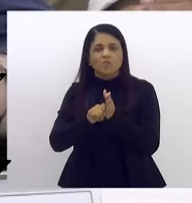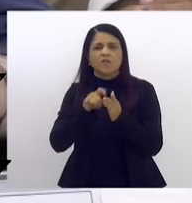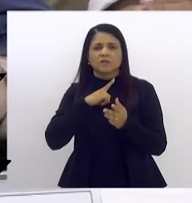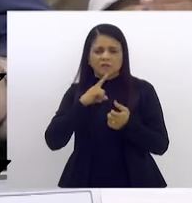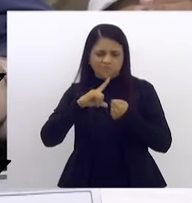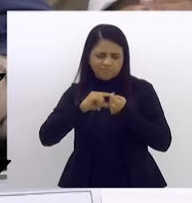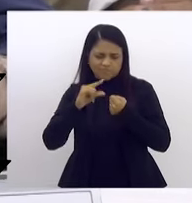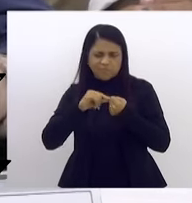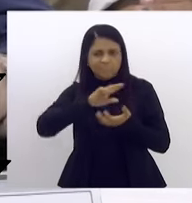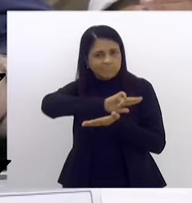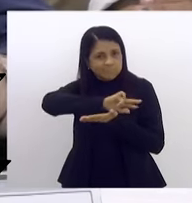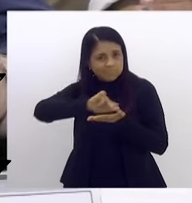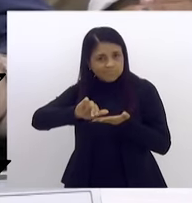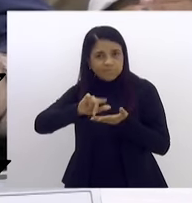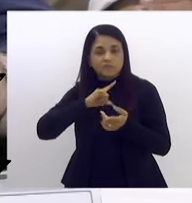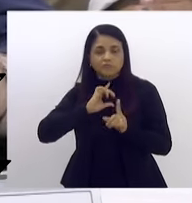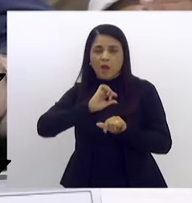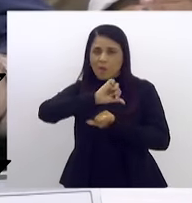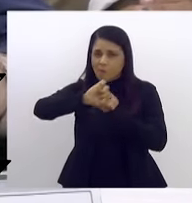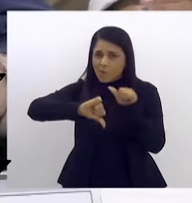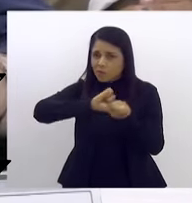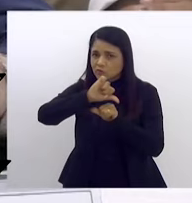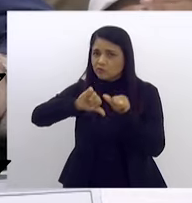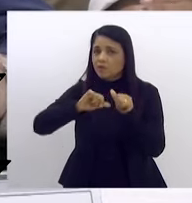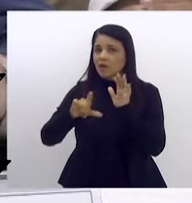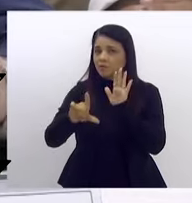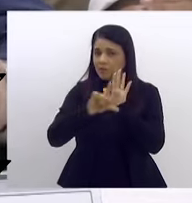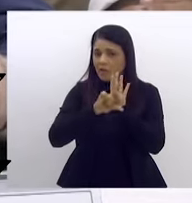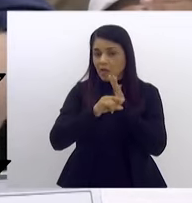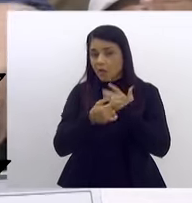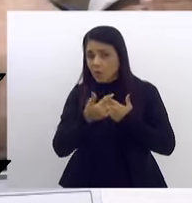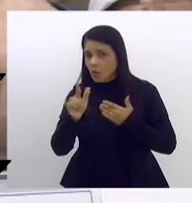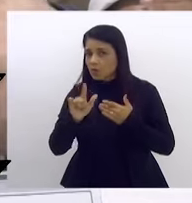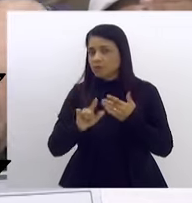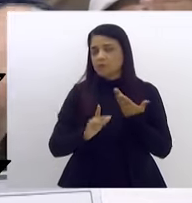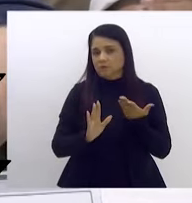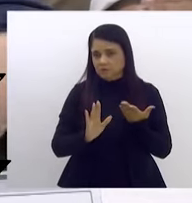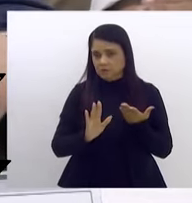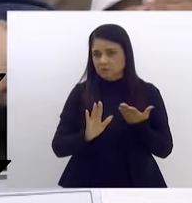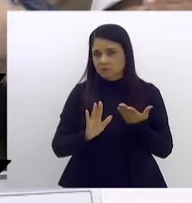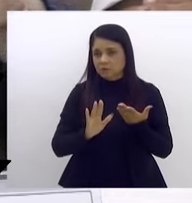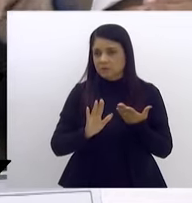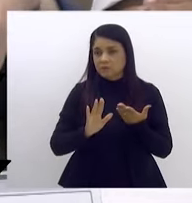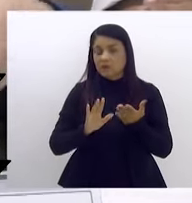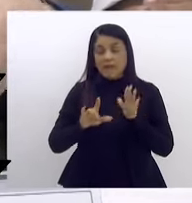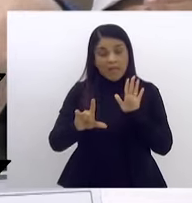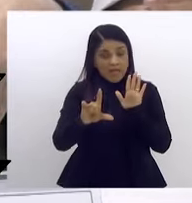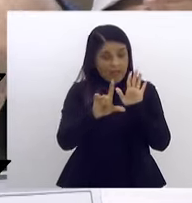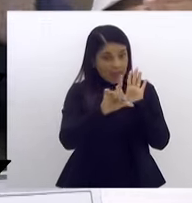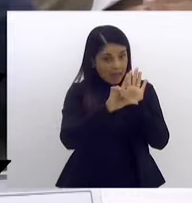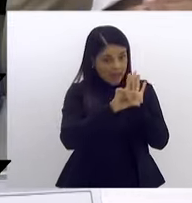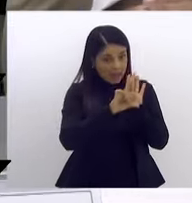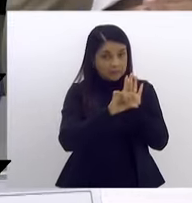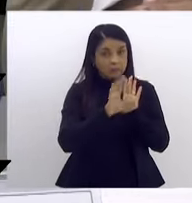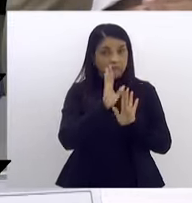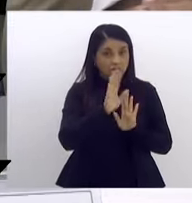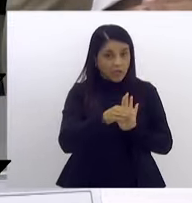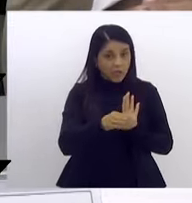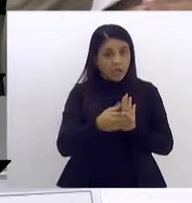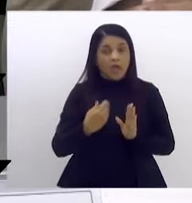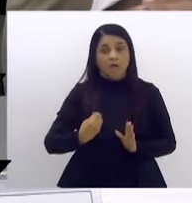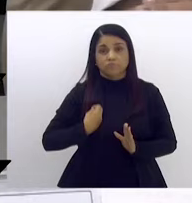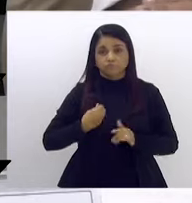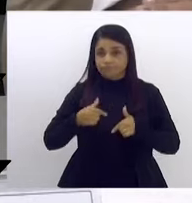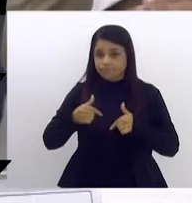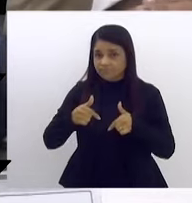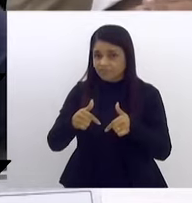artigos e já foi modificada por outras leis também essa lei já existente ela não